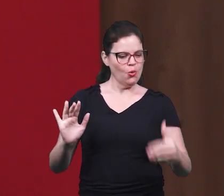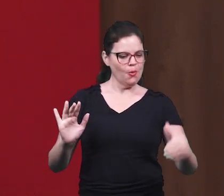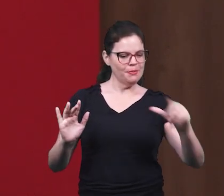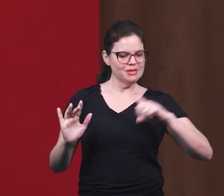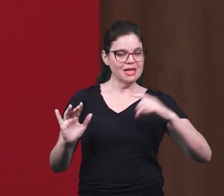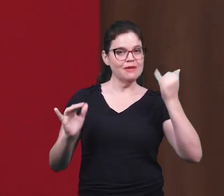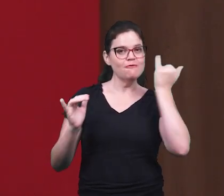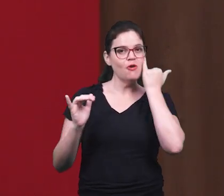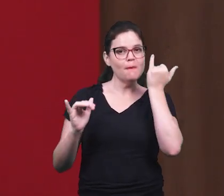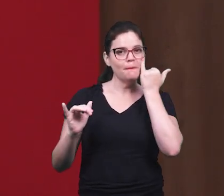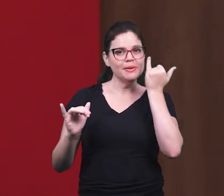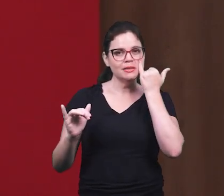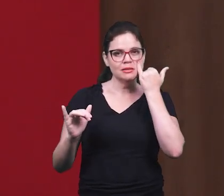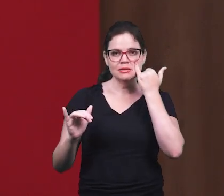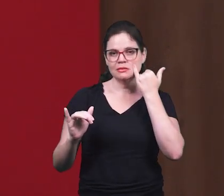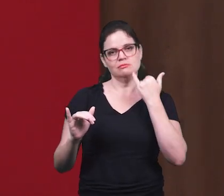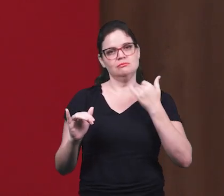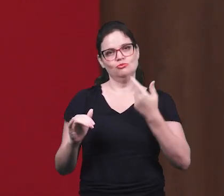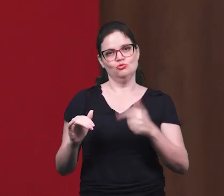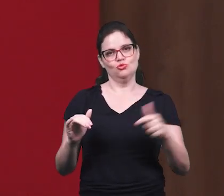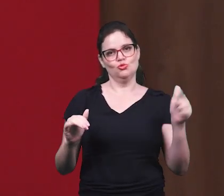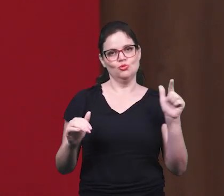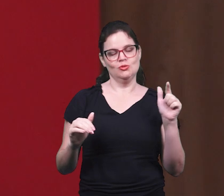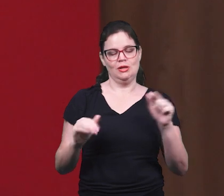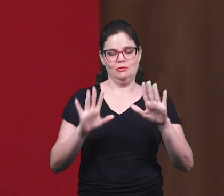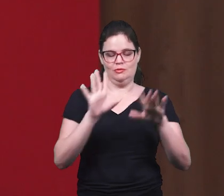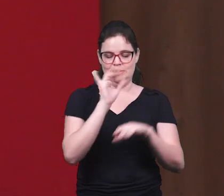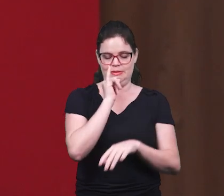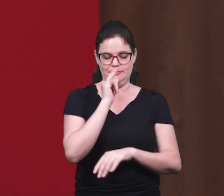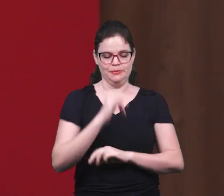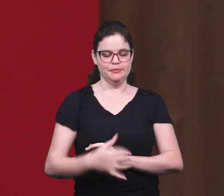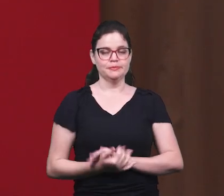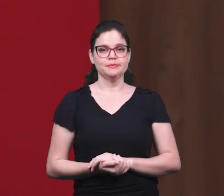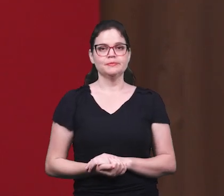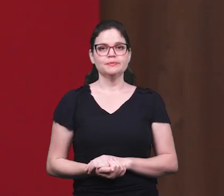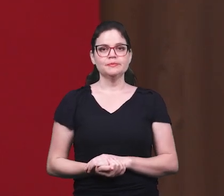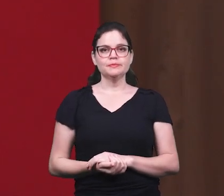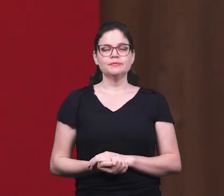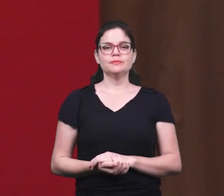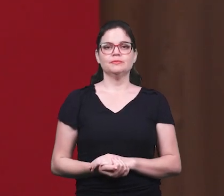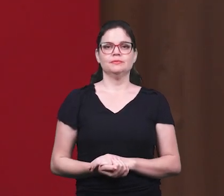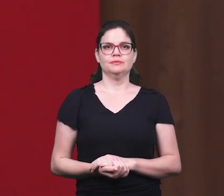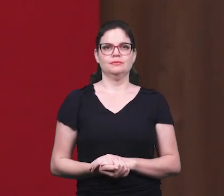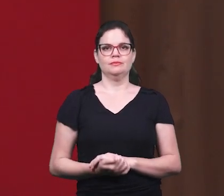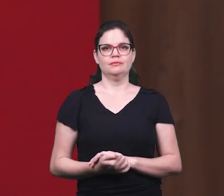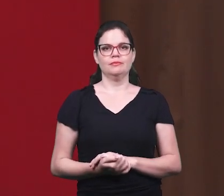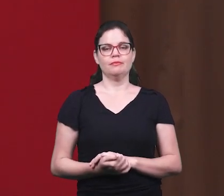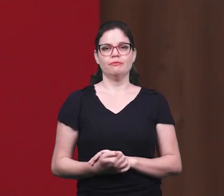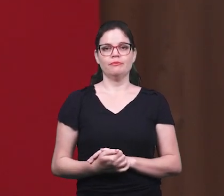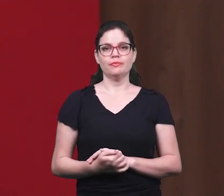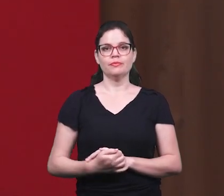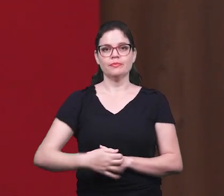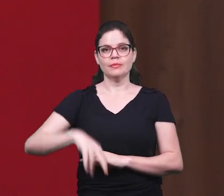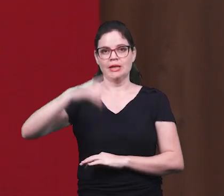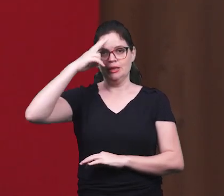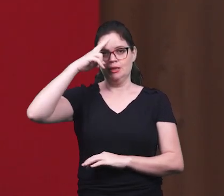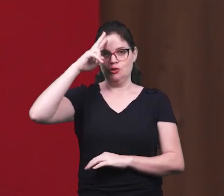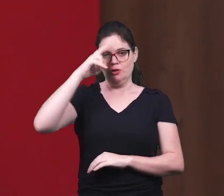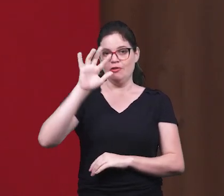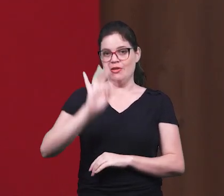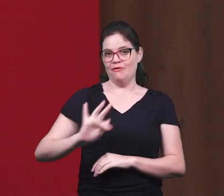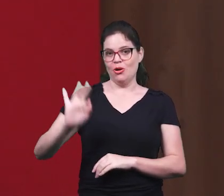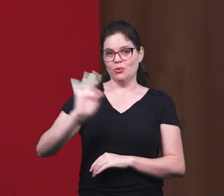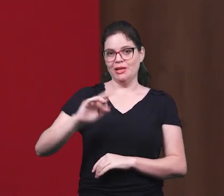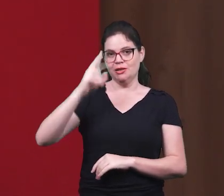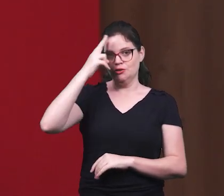tantas informações. Então, por exemplo, vou dar alguns exemplos aqui. Na história, na faculdade de